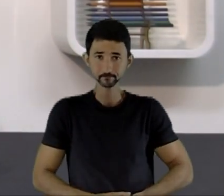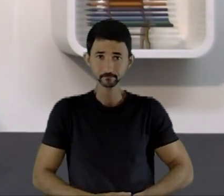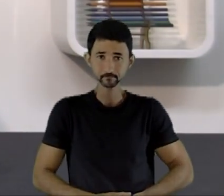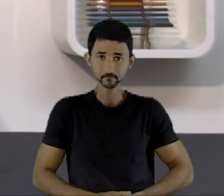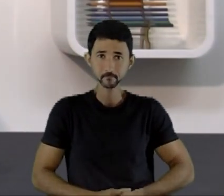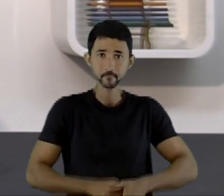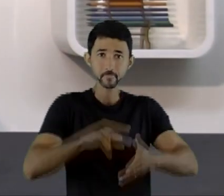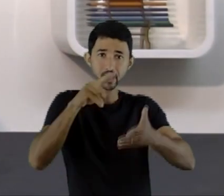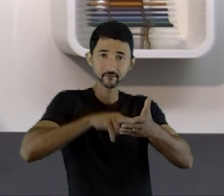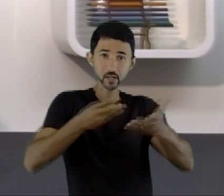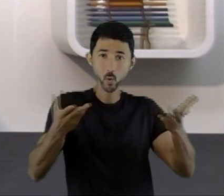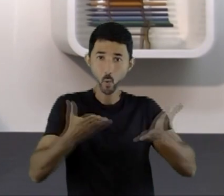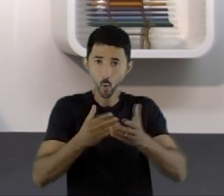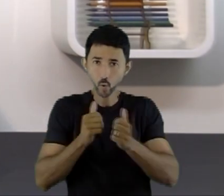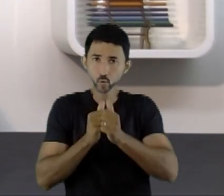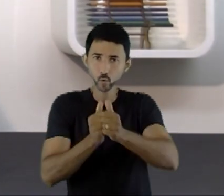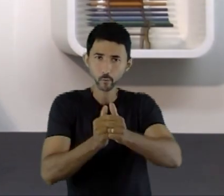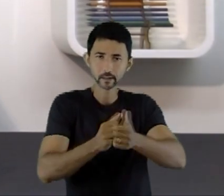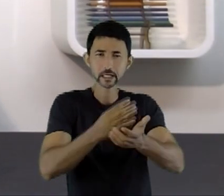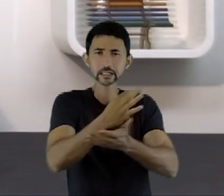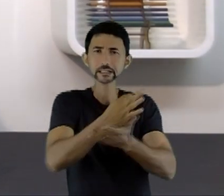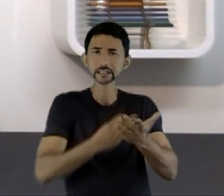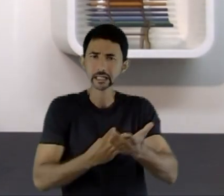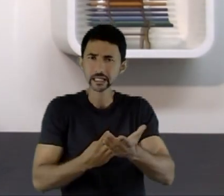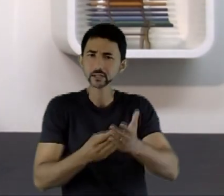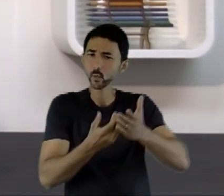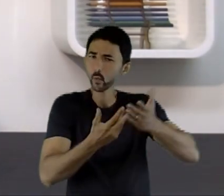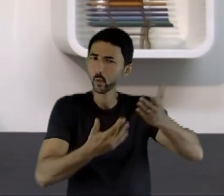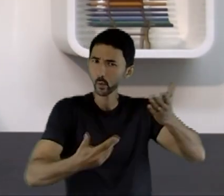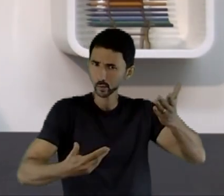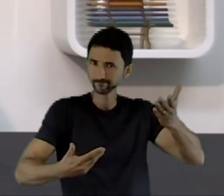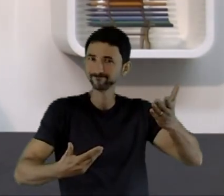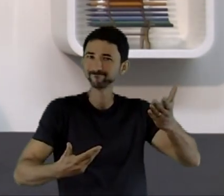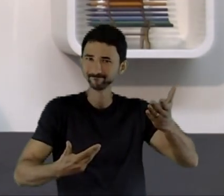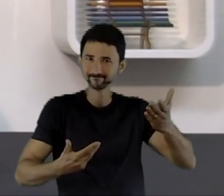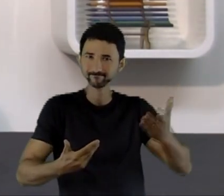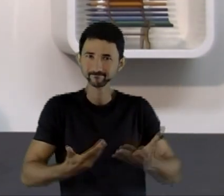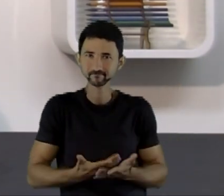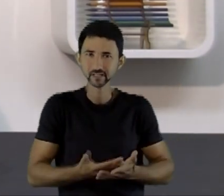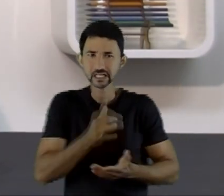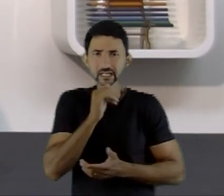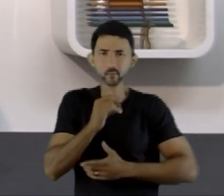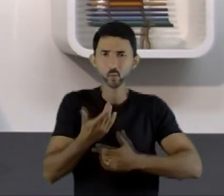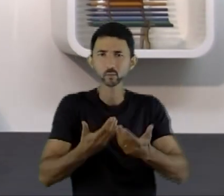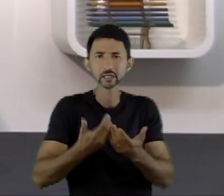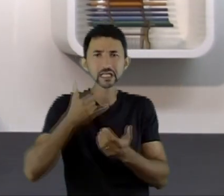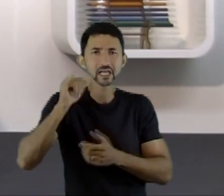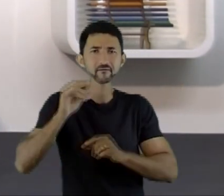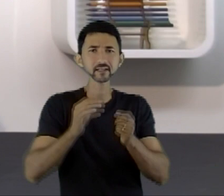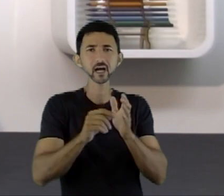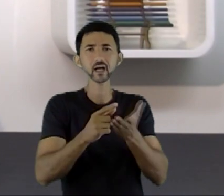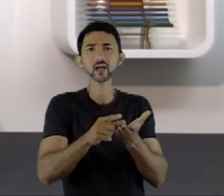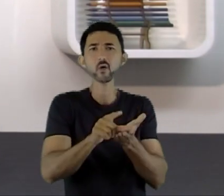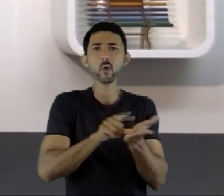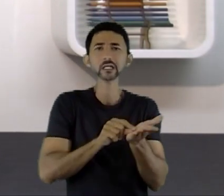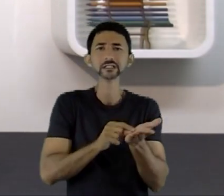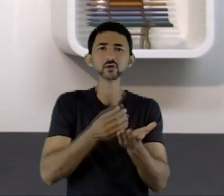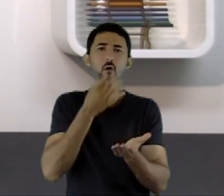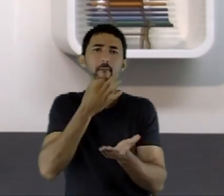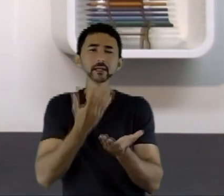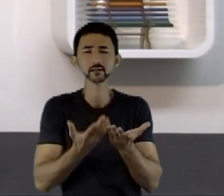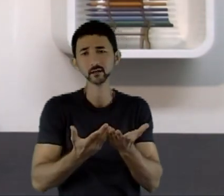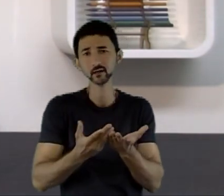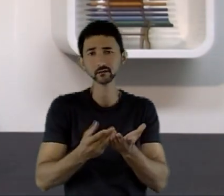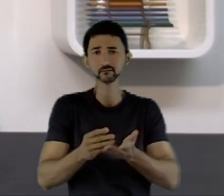fazer a leitura hoje, você vai acompanhar um texto um pouco mais extenso, por quê? Não tem como a gente falar de artigo de opinião, no caso